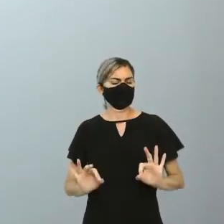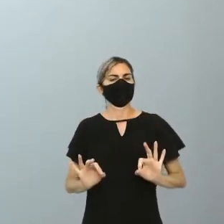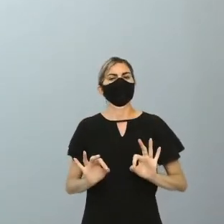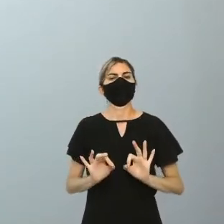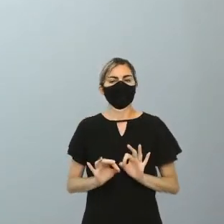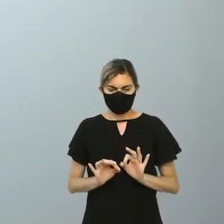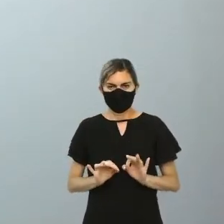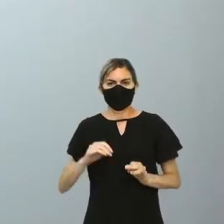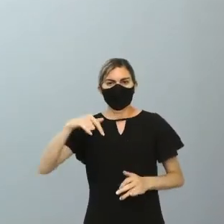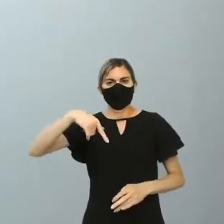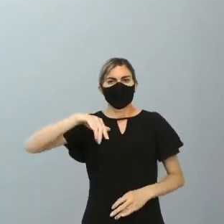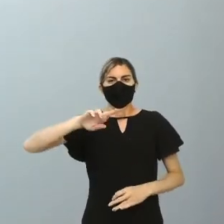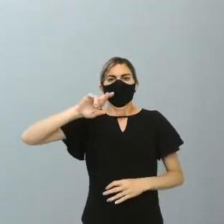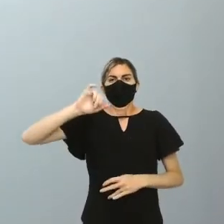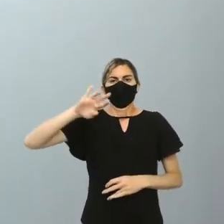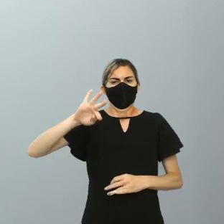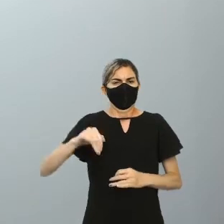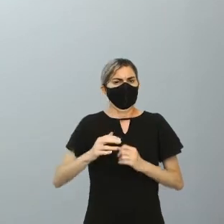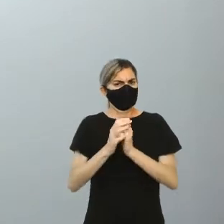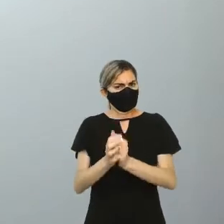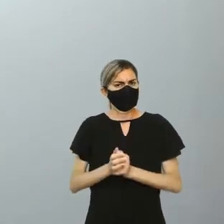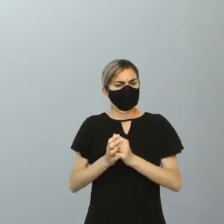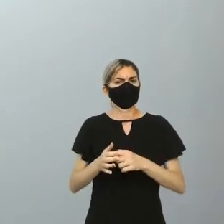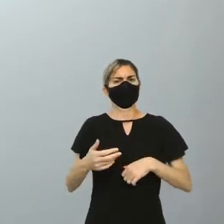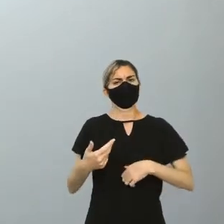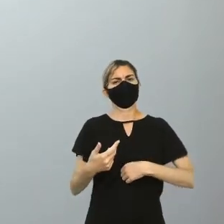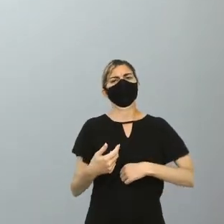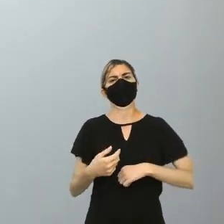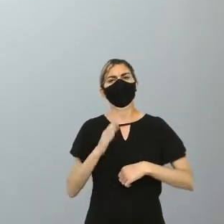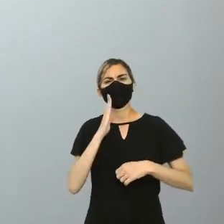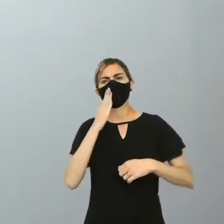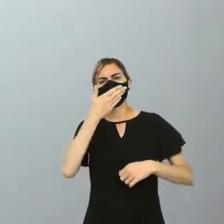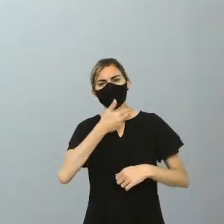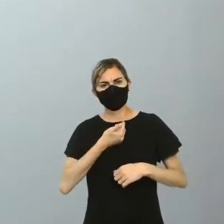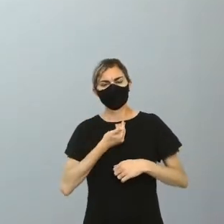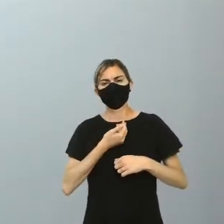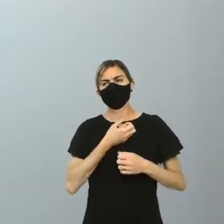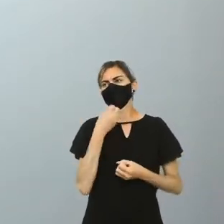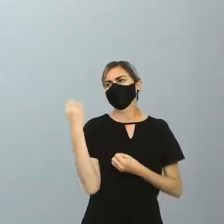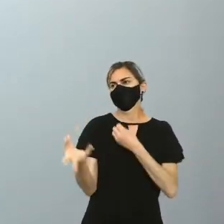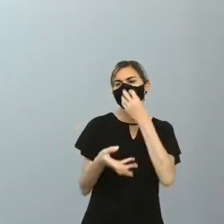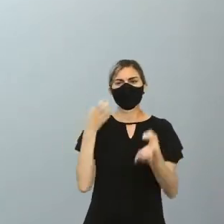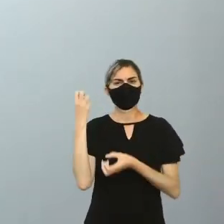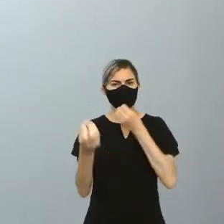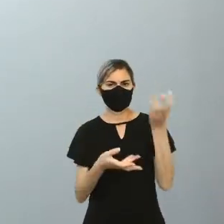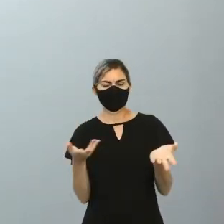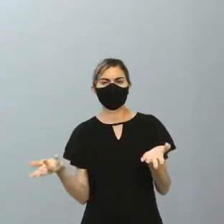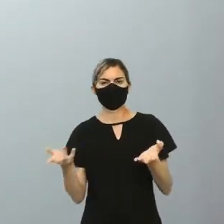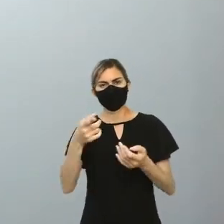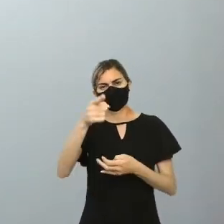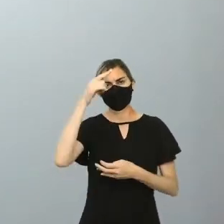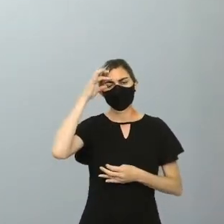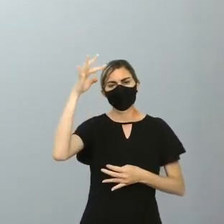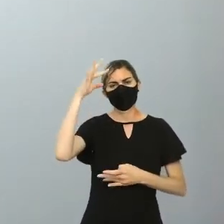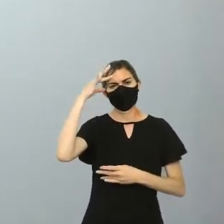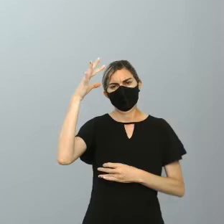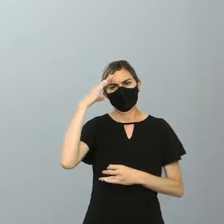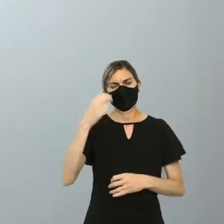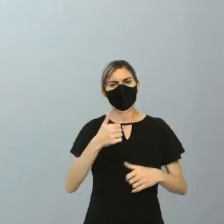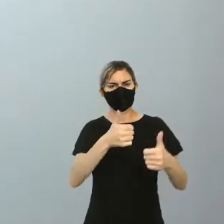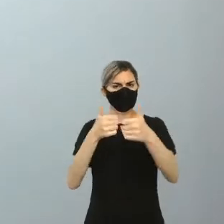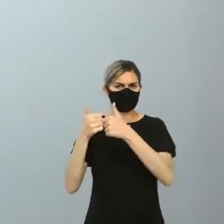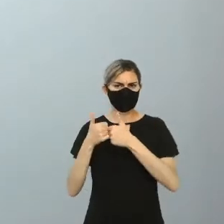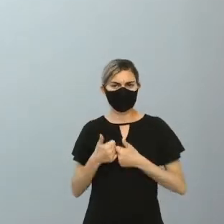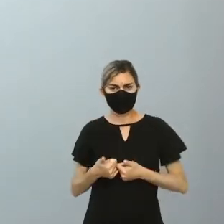na Quaresma. Oração, jejum e a caridade. Entrega teus pensamentos